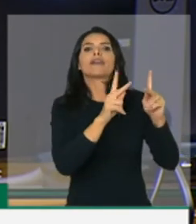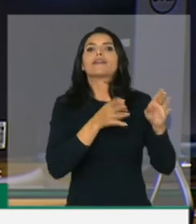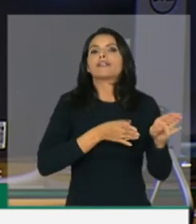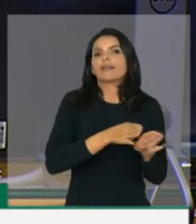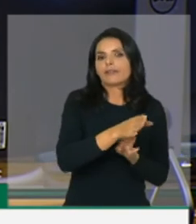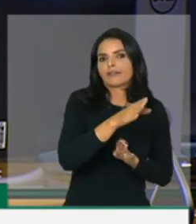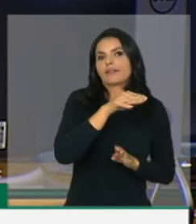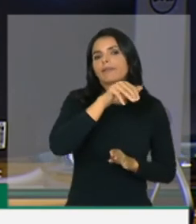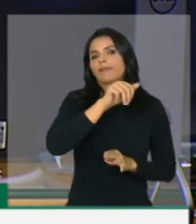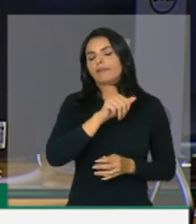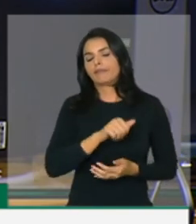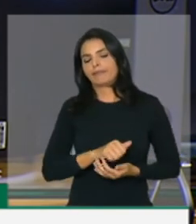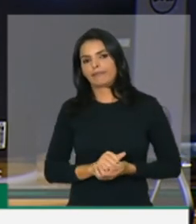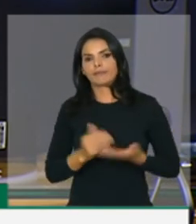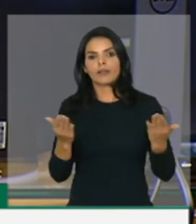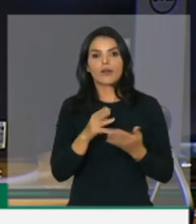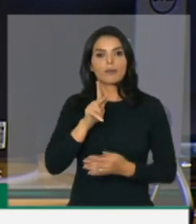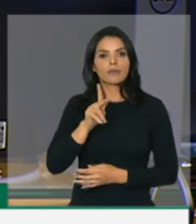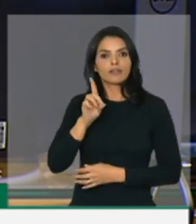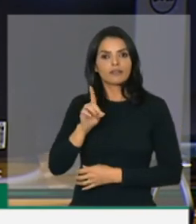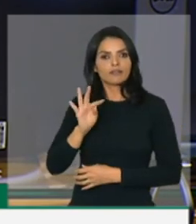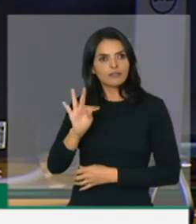Magda. Muito obrigado. Como orienta o PDT?